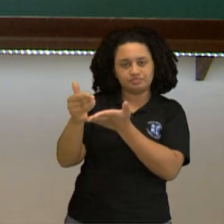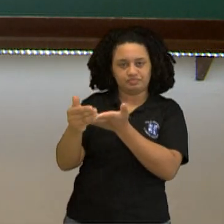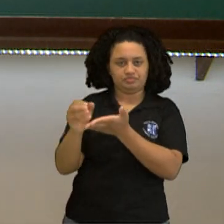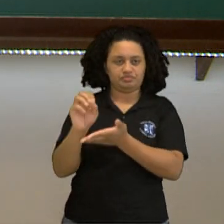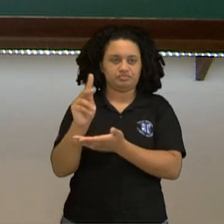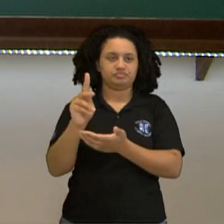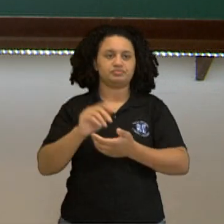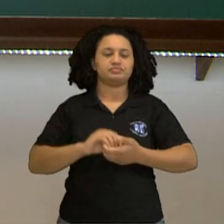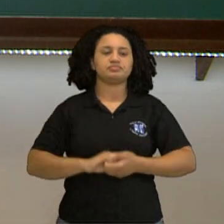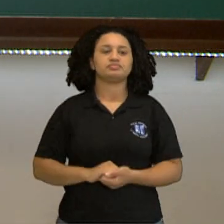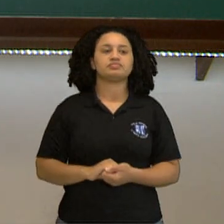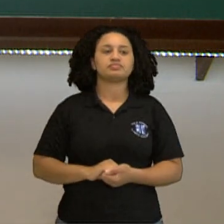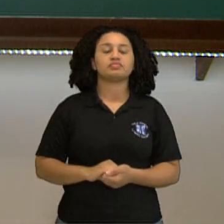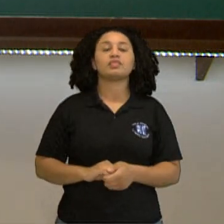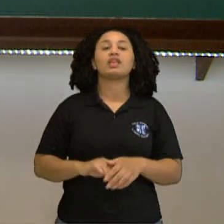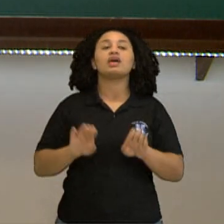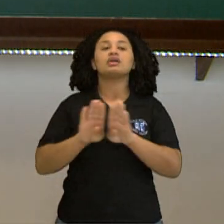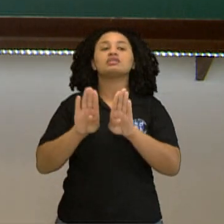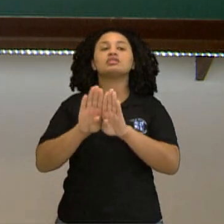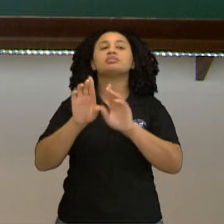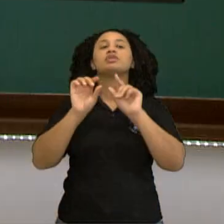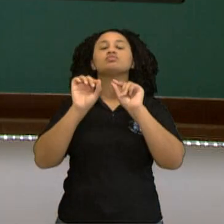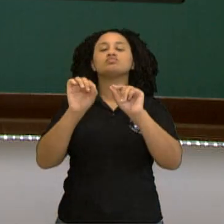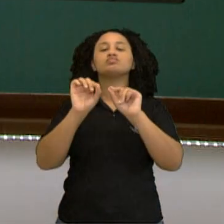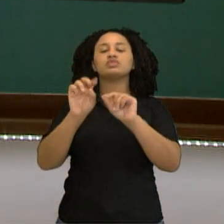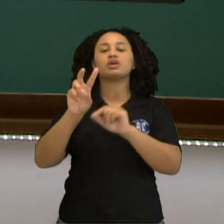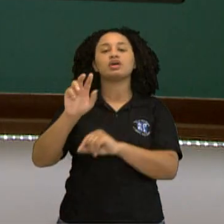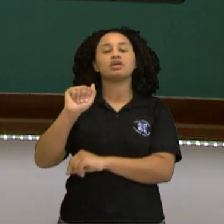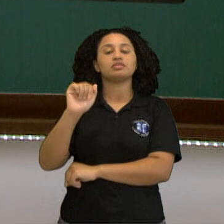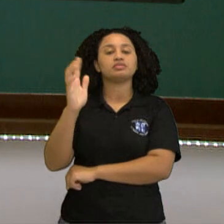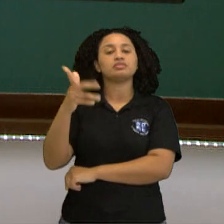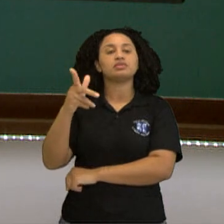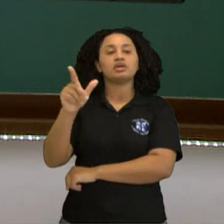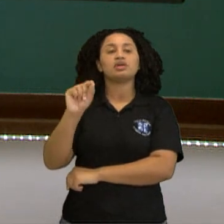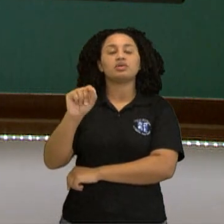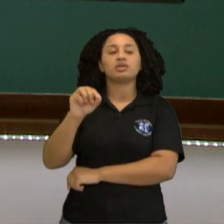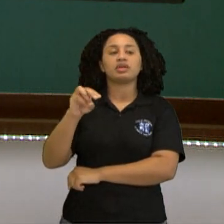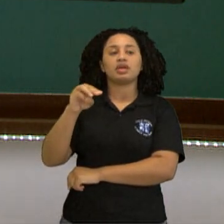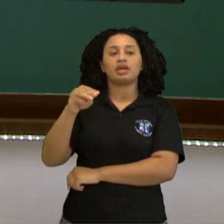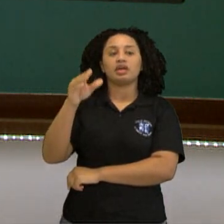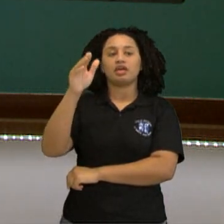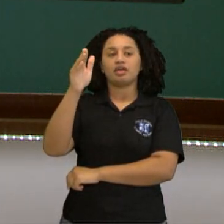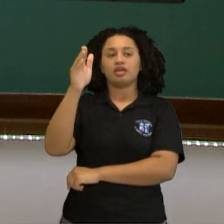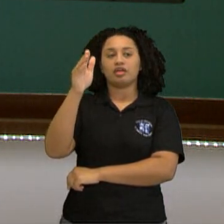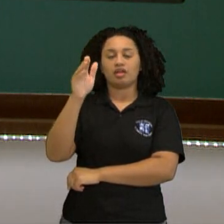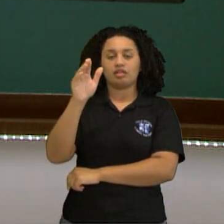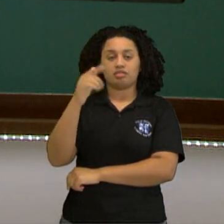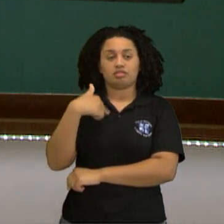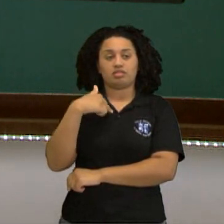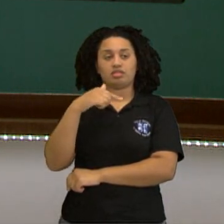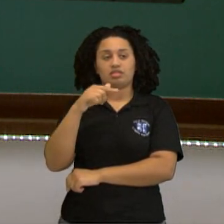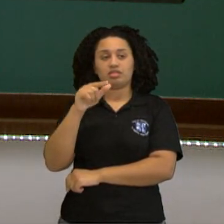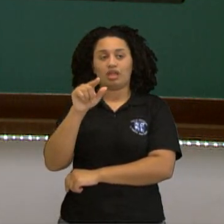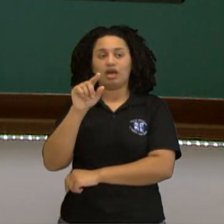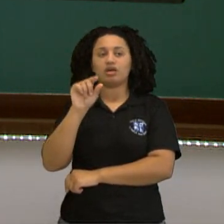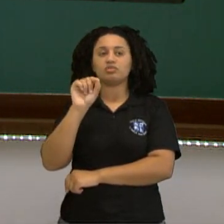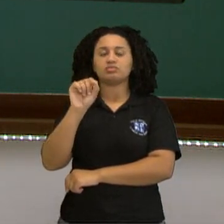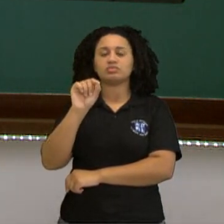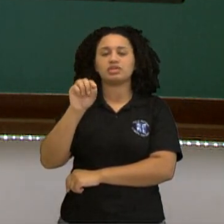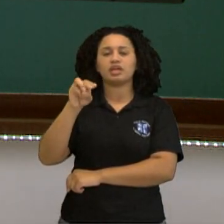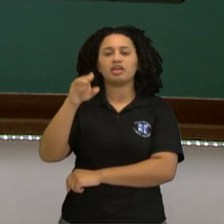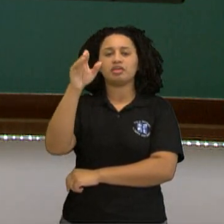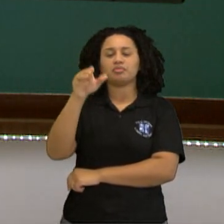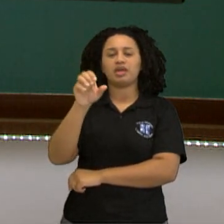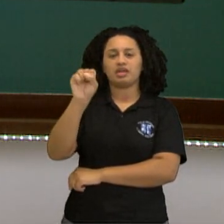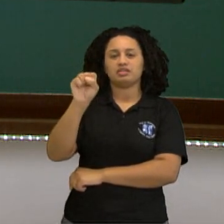Beleza? Vamos falar um pouquinho sobre as unidades. Nós temos o seguinte, olha aqui, ó, você tem a questão